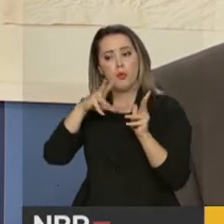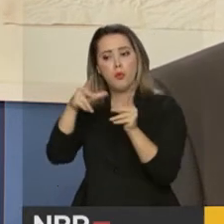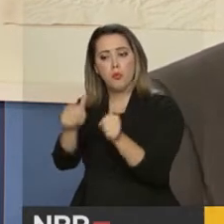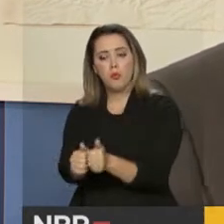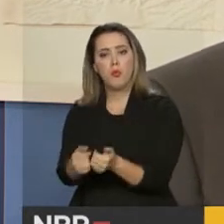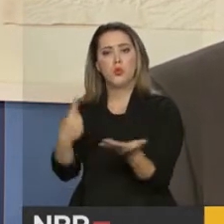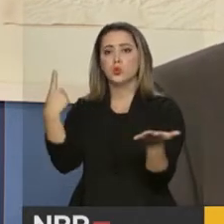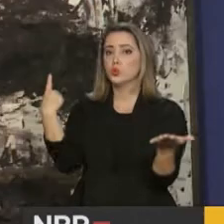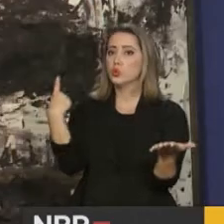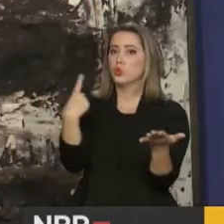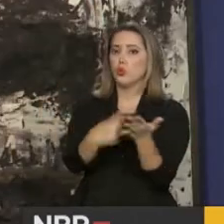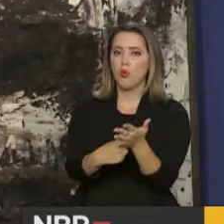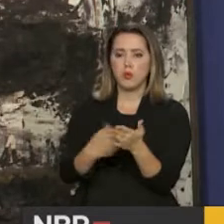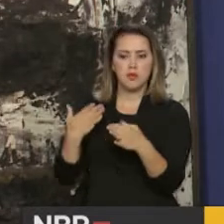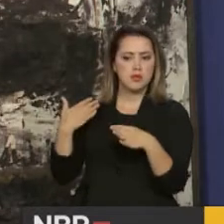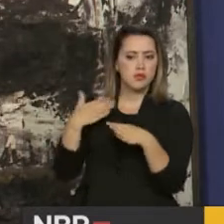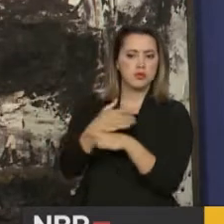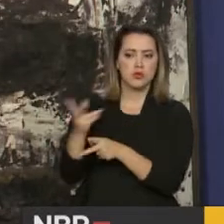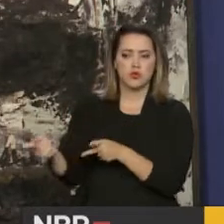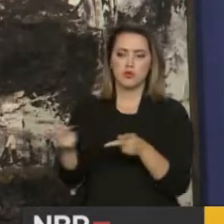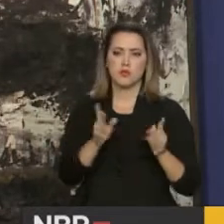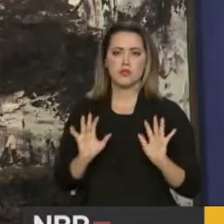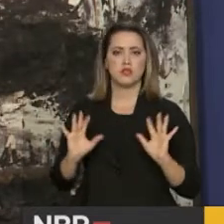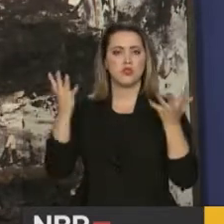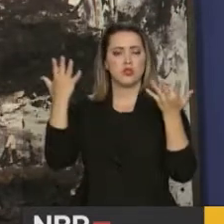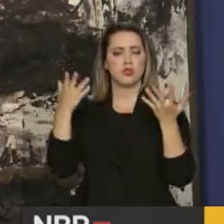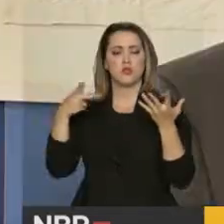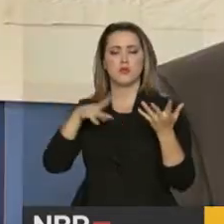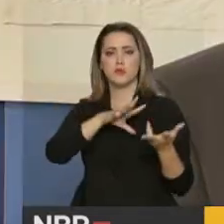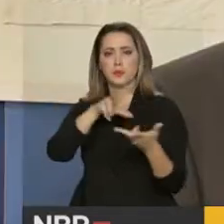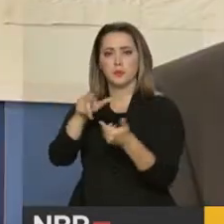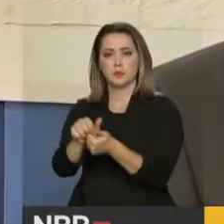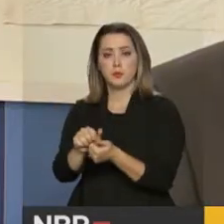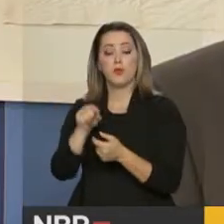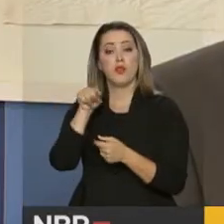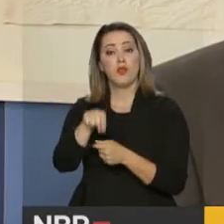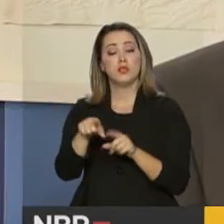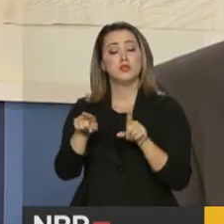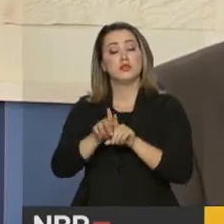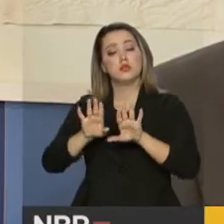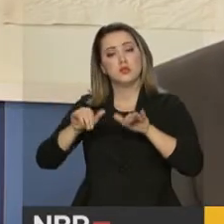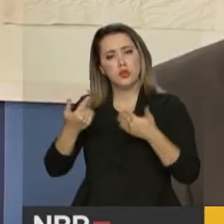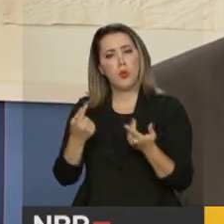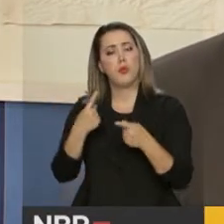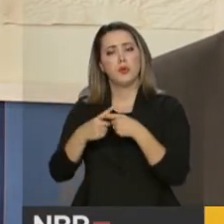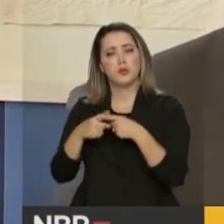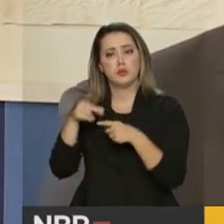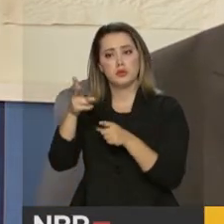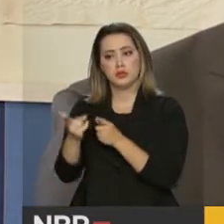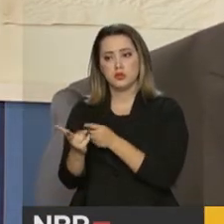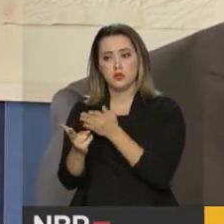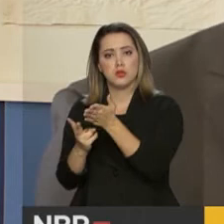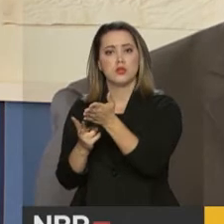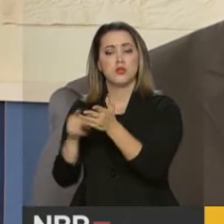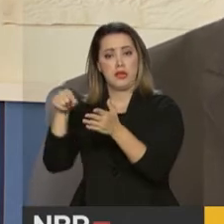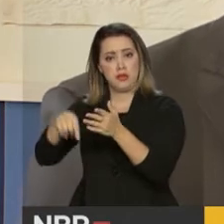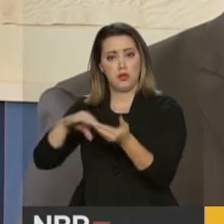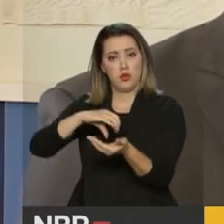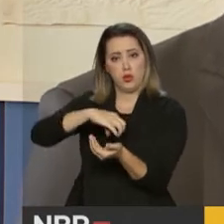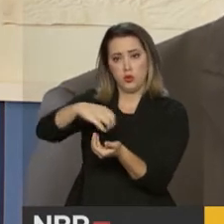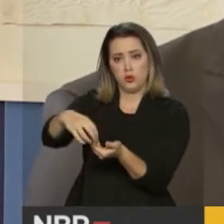na agenda ou no roteiro de grandes eventos internacionais. Por esse motivo, inclusive, é que o Palácio foi